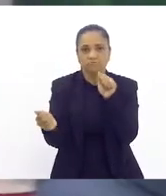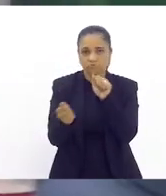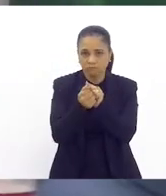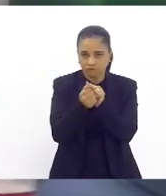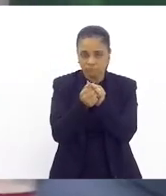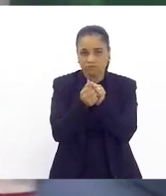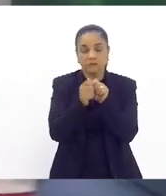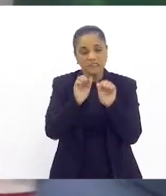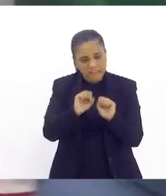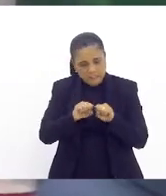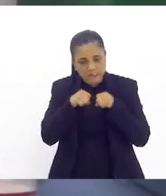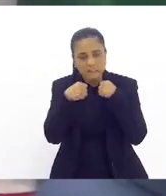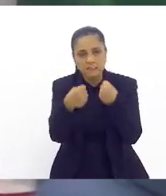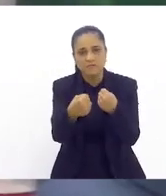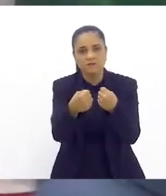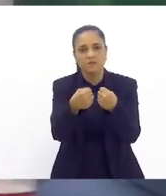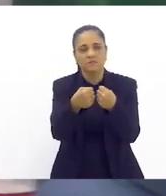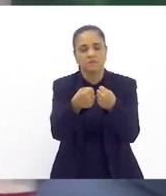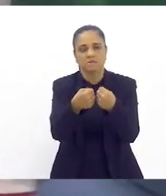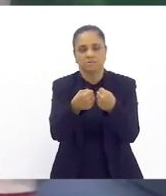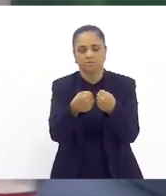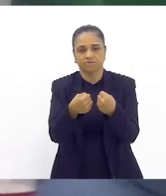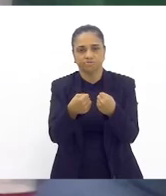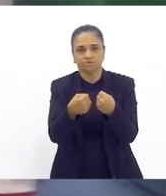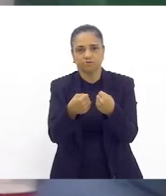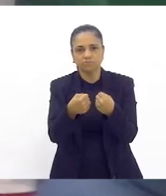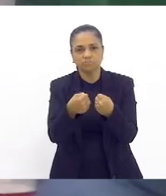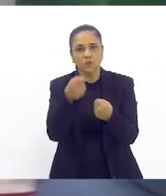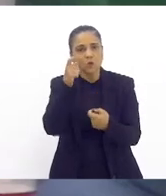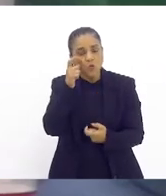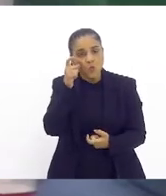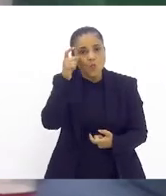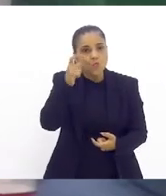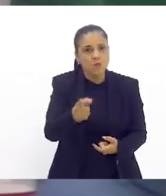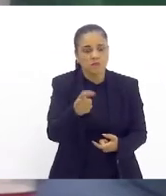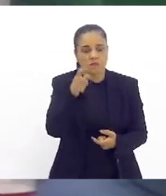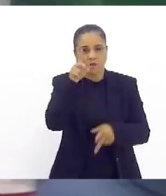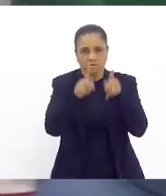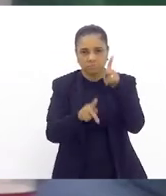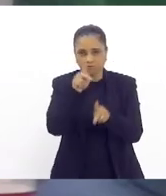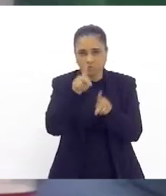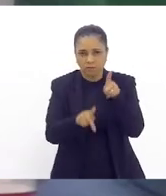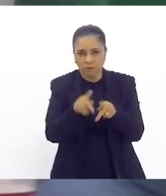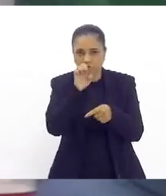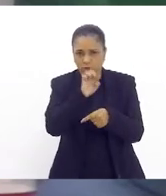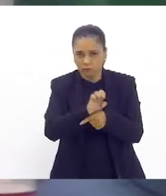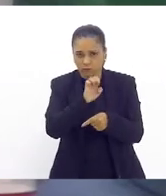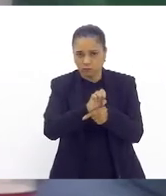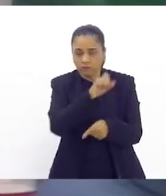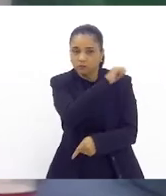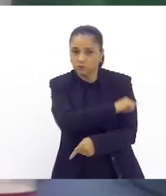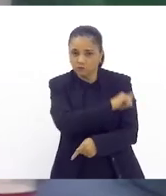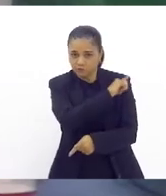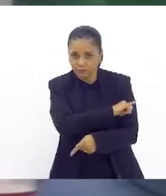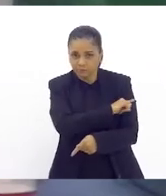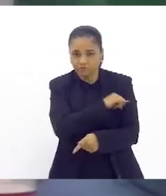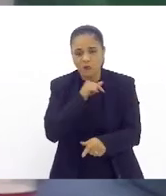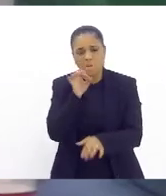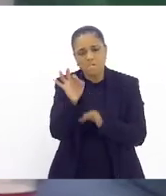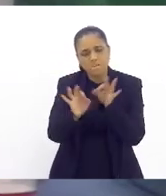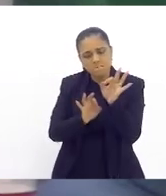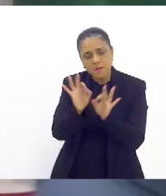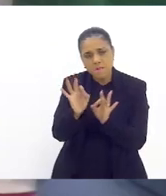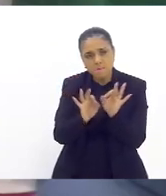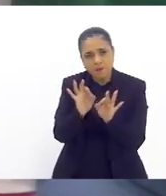defender e resguardar os interesses da população do estado Nos preparar para